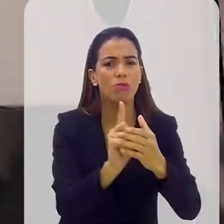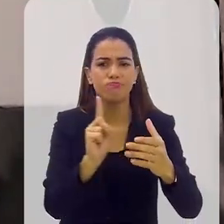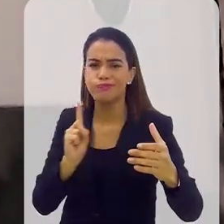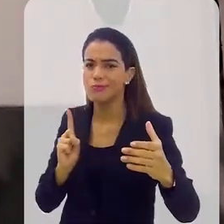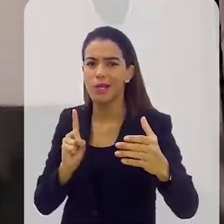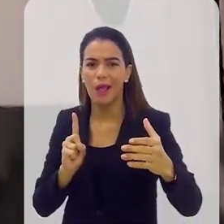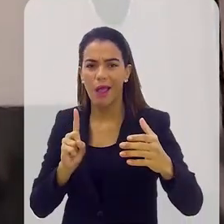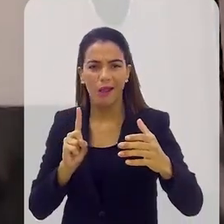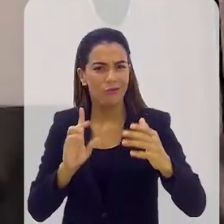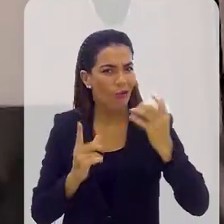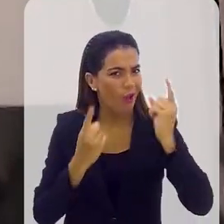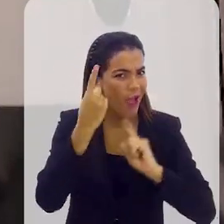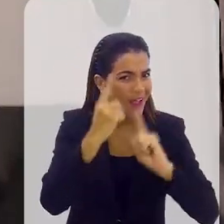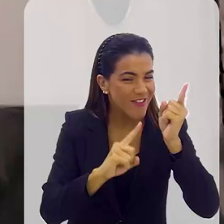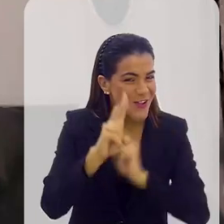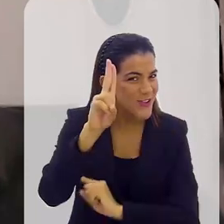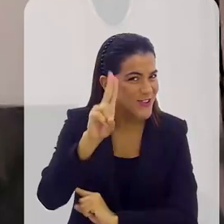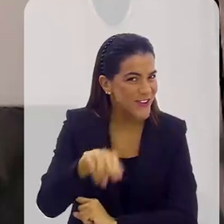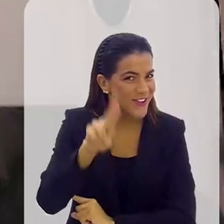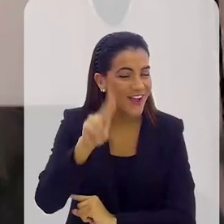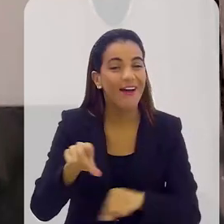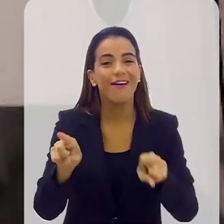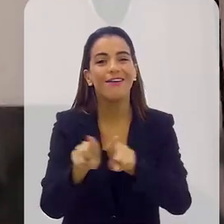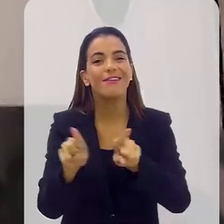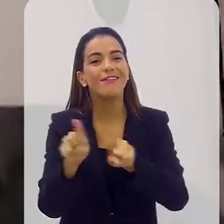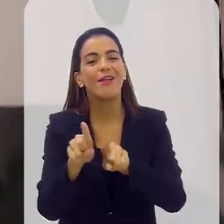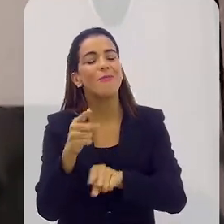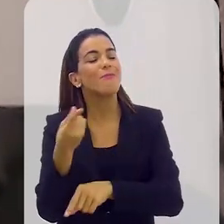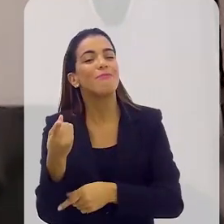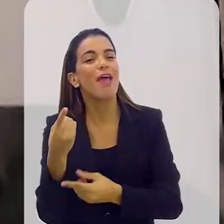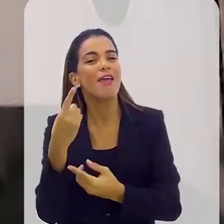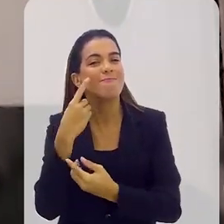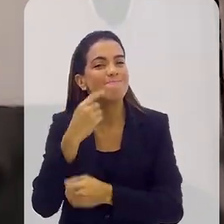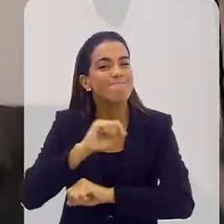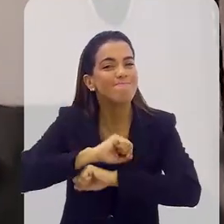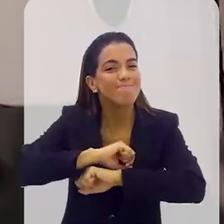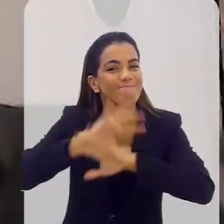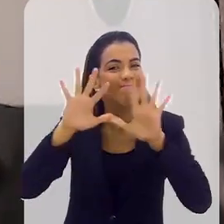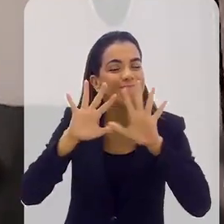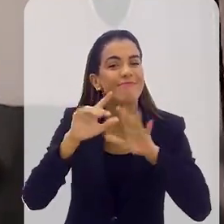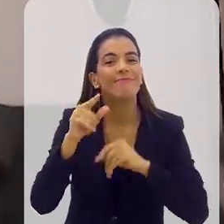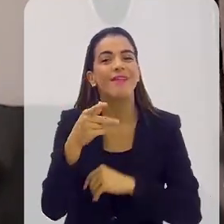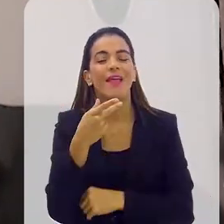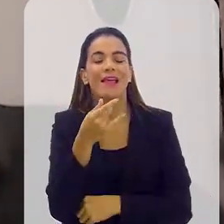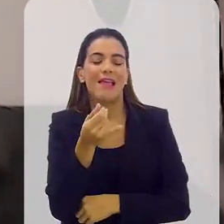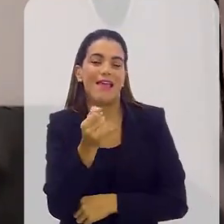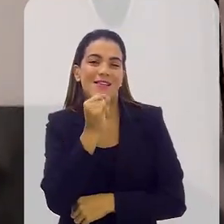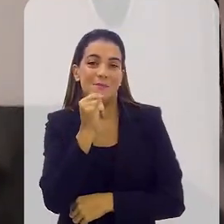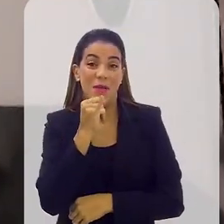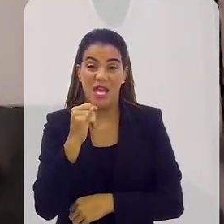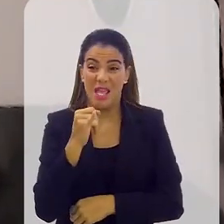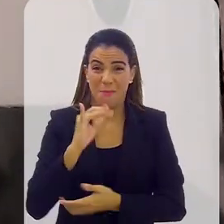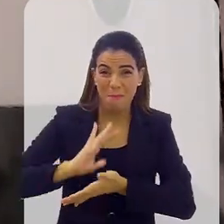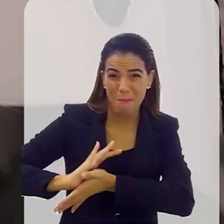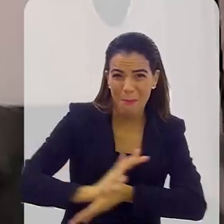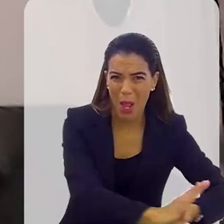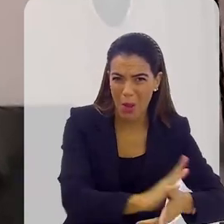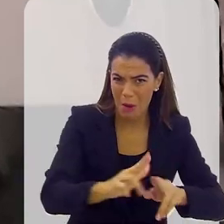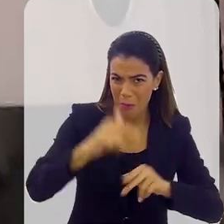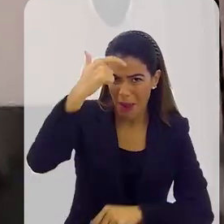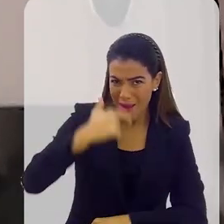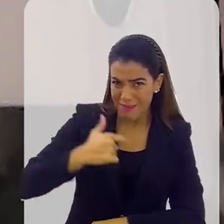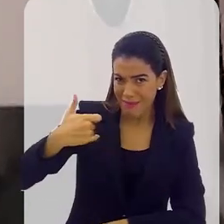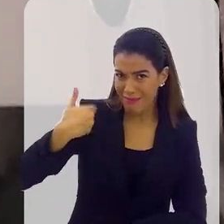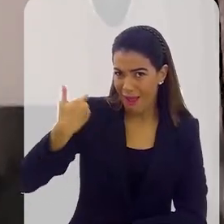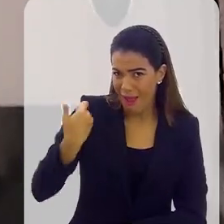né? Então, acho isso é importante e deixa claro que essa coisa do etarismo às vezes